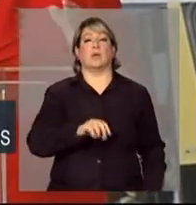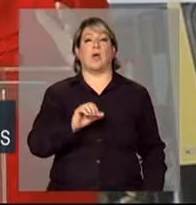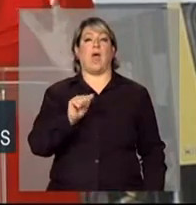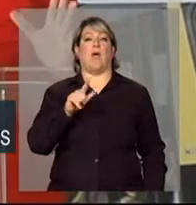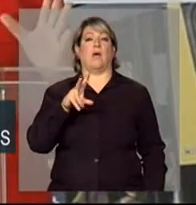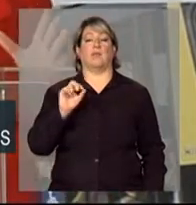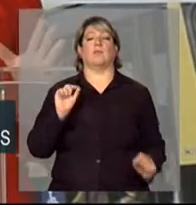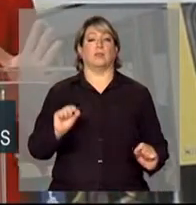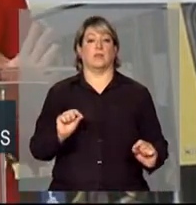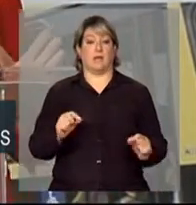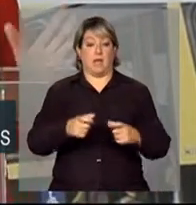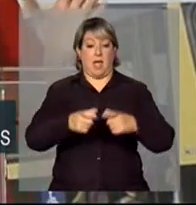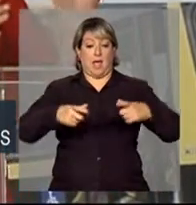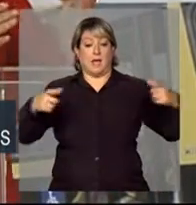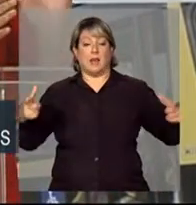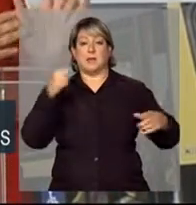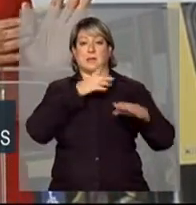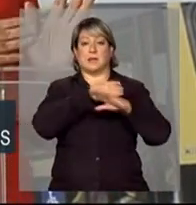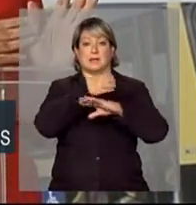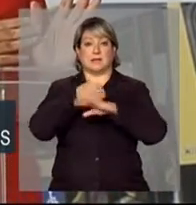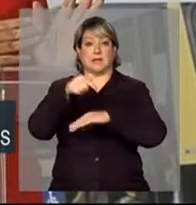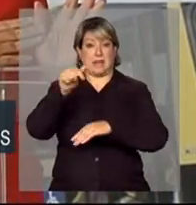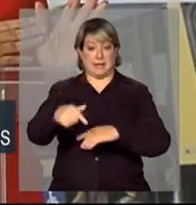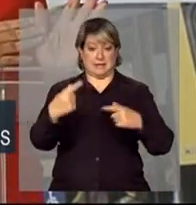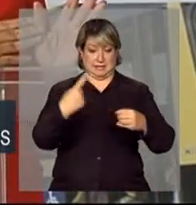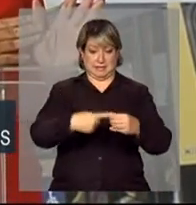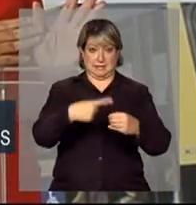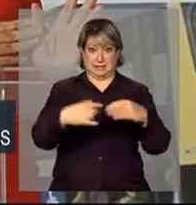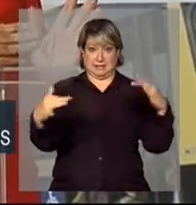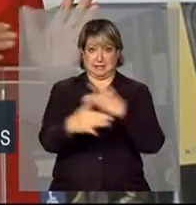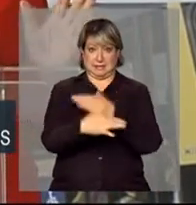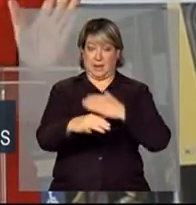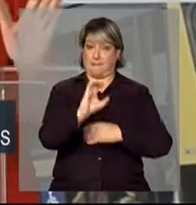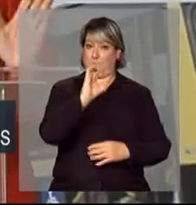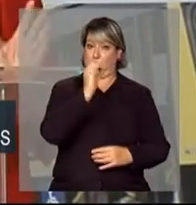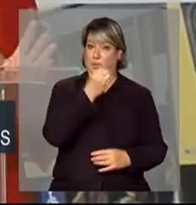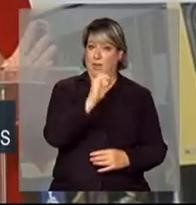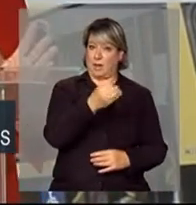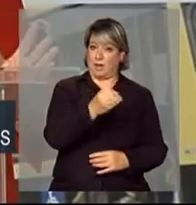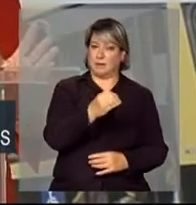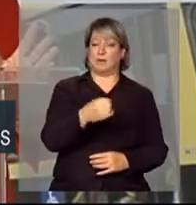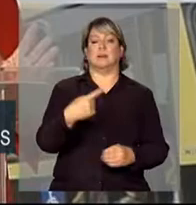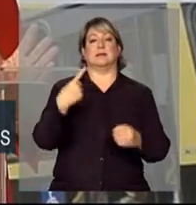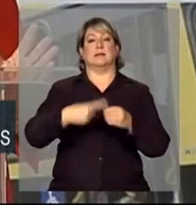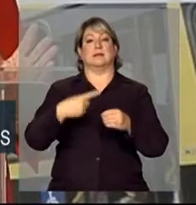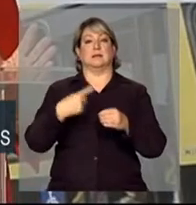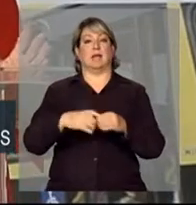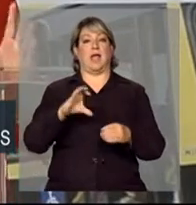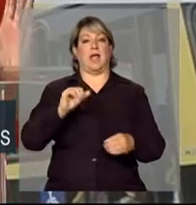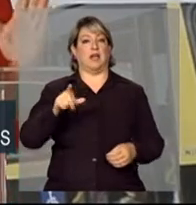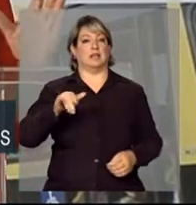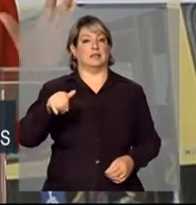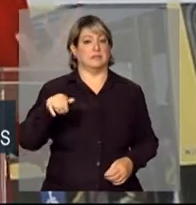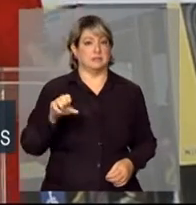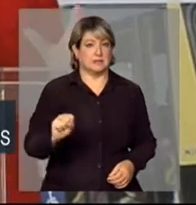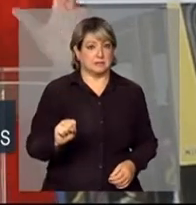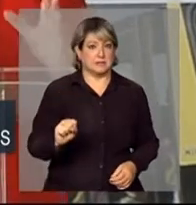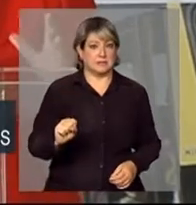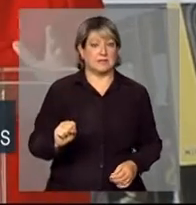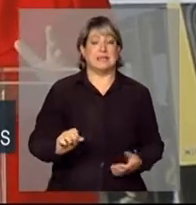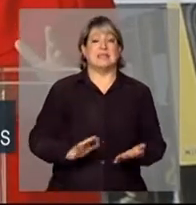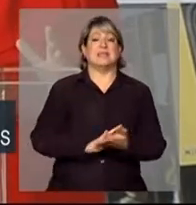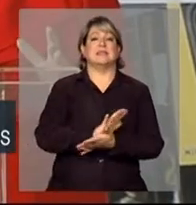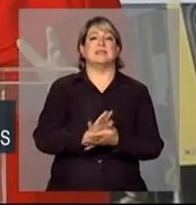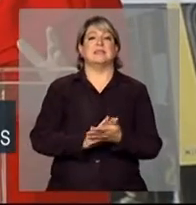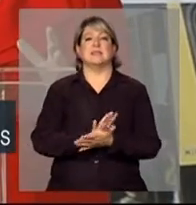objetivo é ampliar o acesso à região metropolitana de Porto Alegre e à região de Caxias, sem